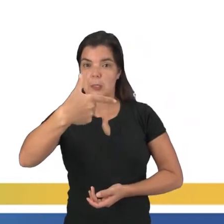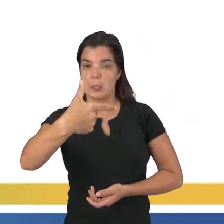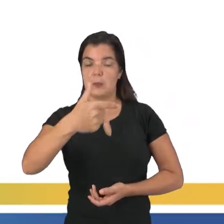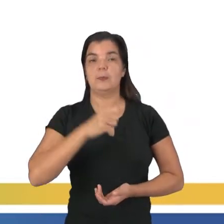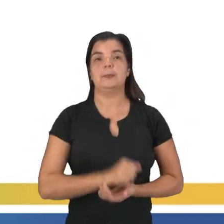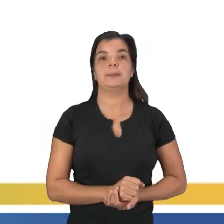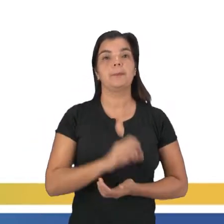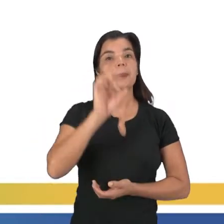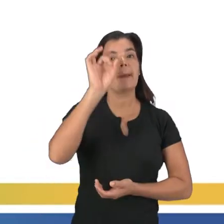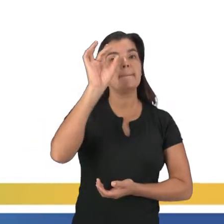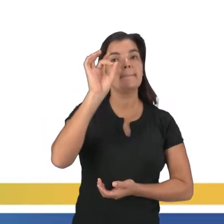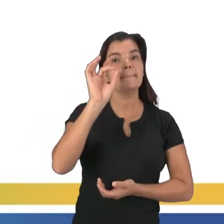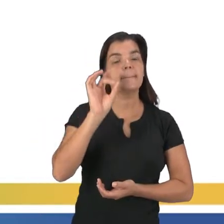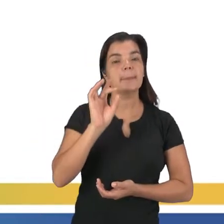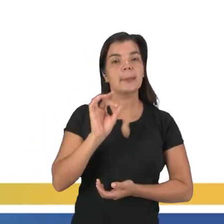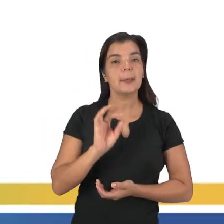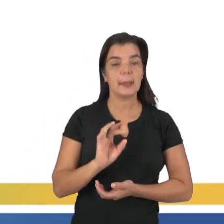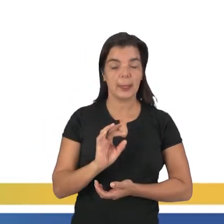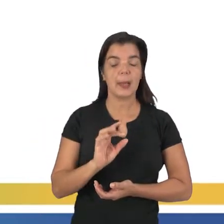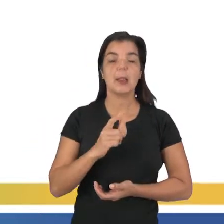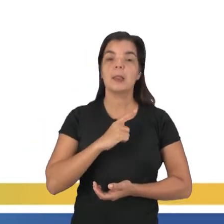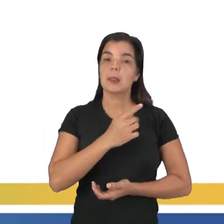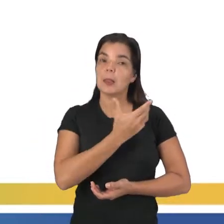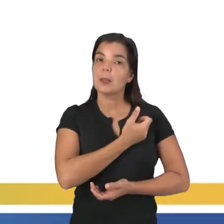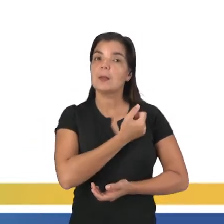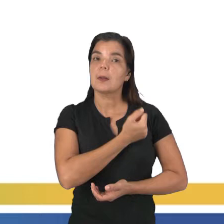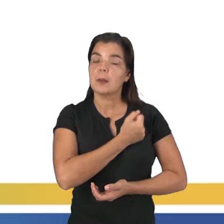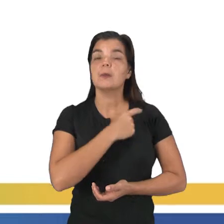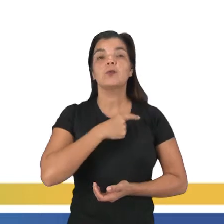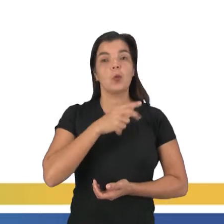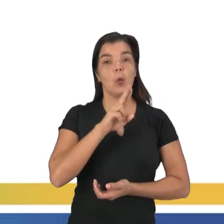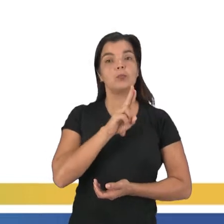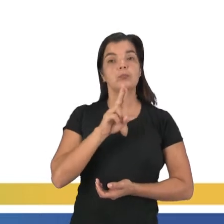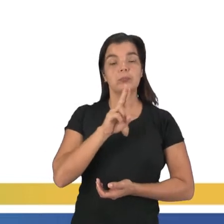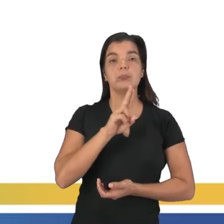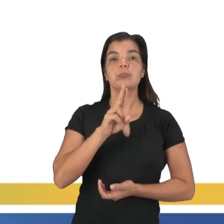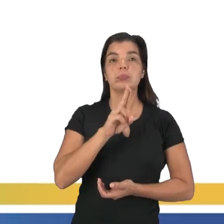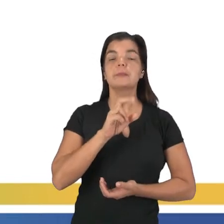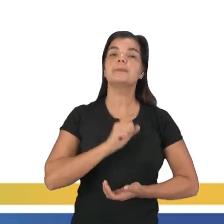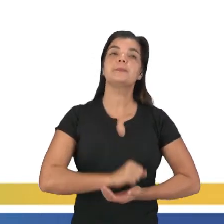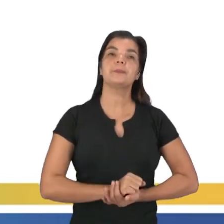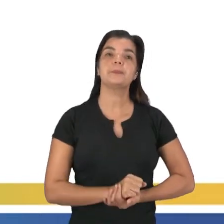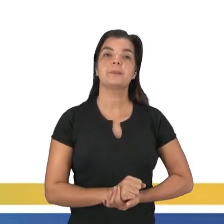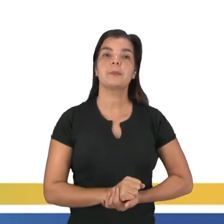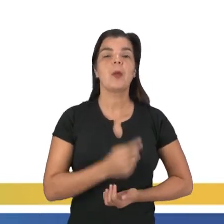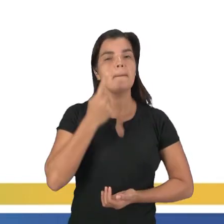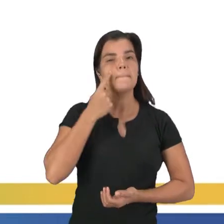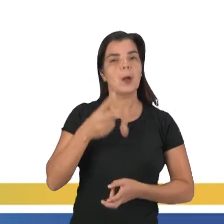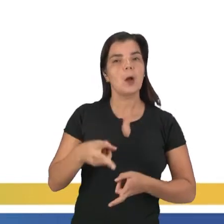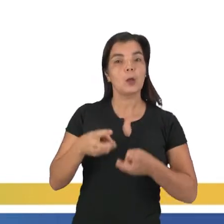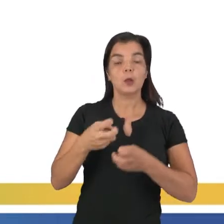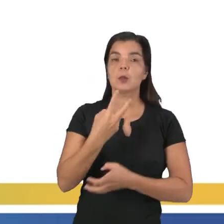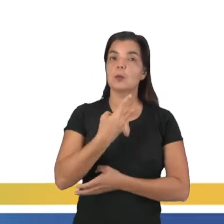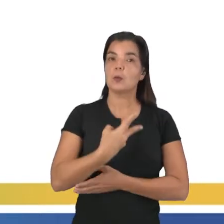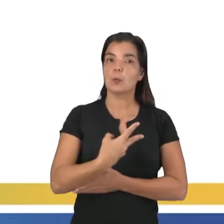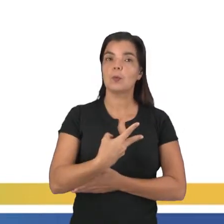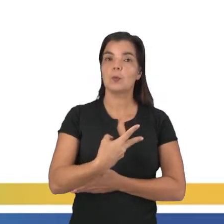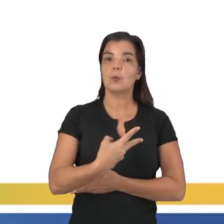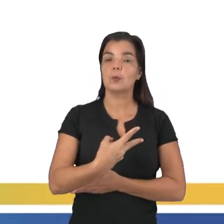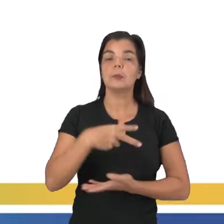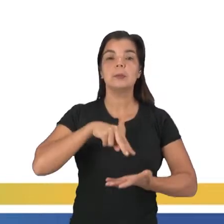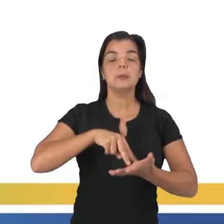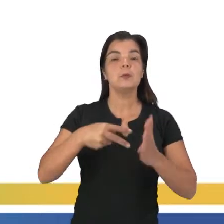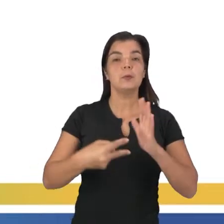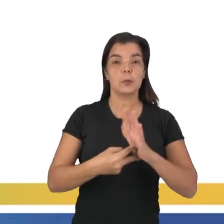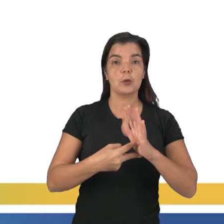2,4132. Para cada posição deste número, vai ter uma nomenclatura. Perceba que o número 2,